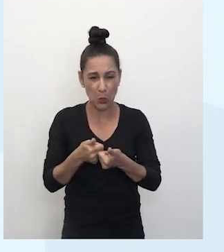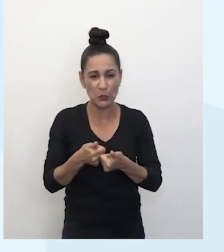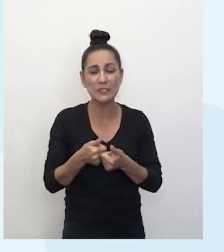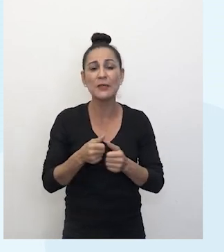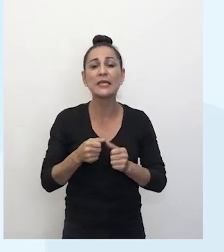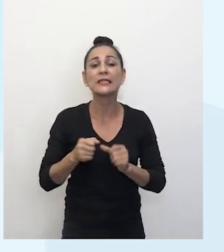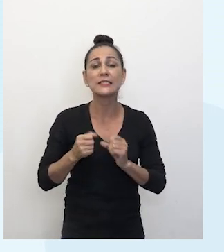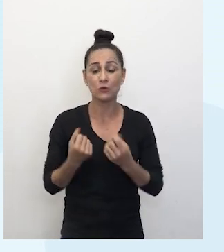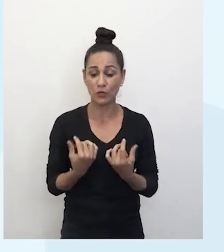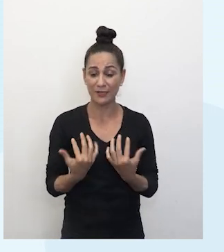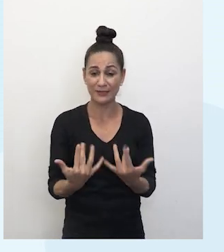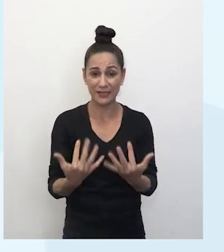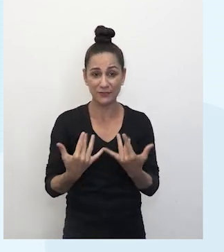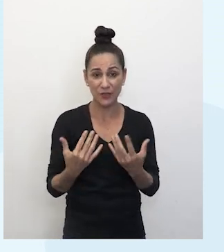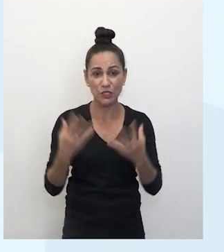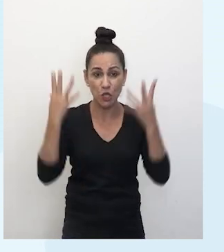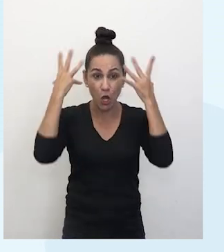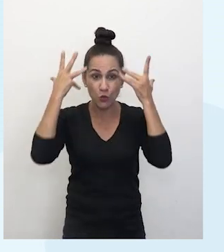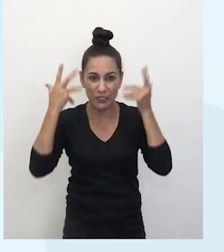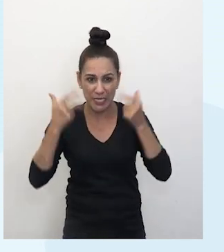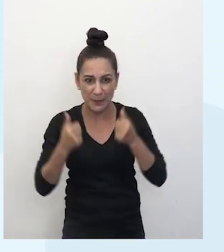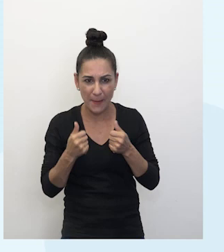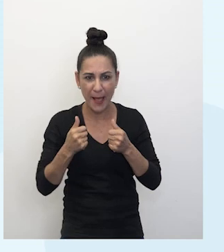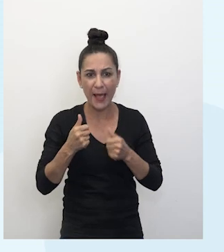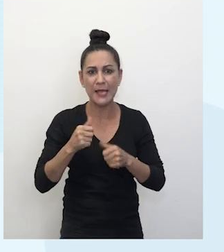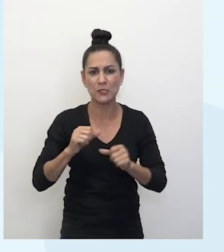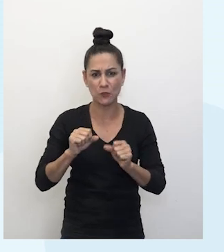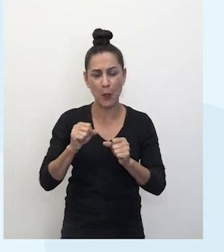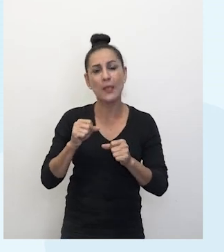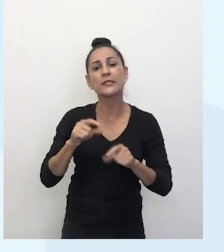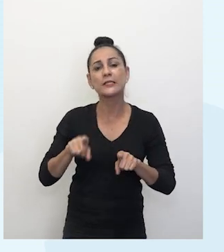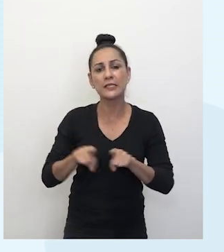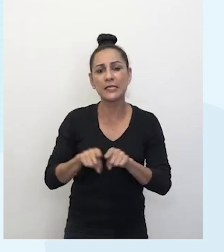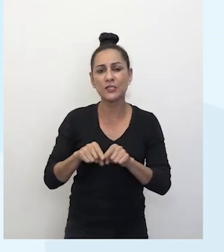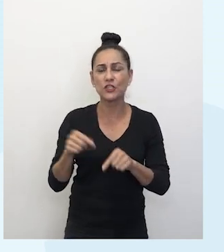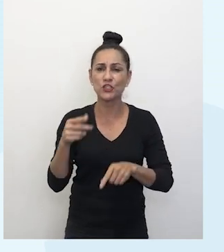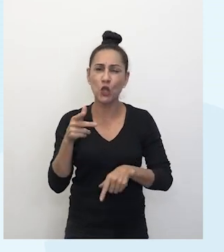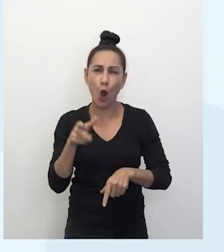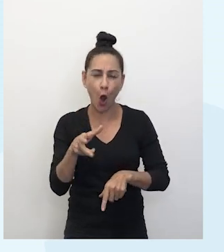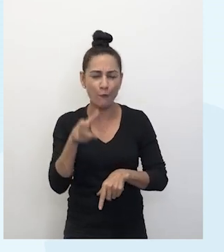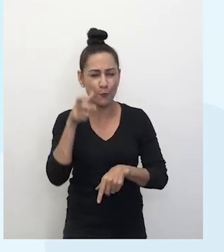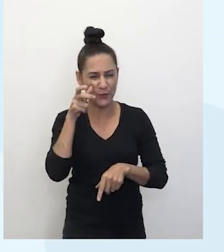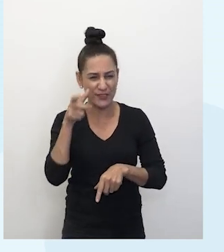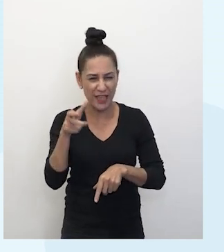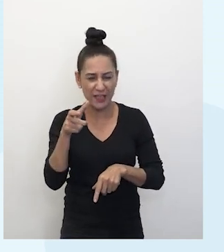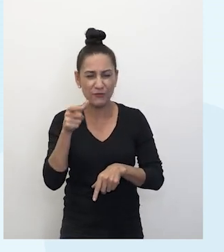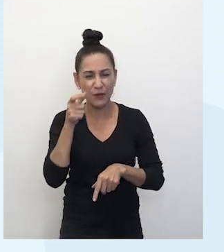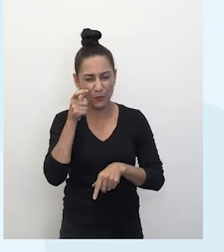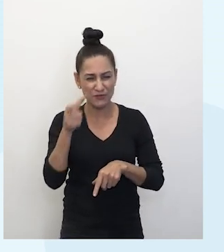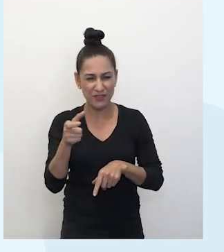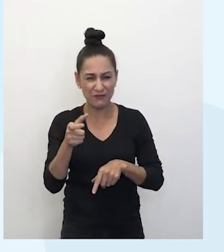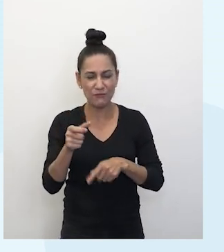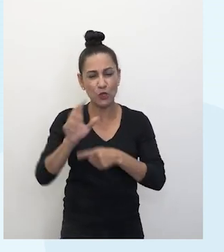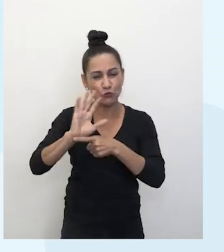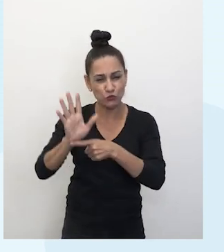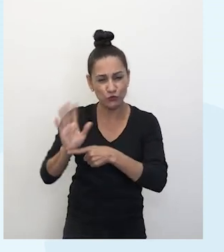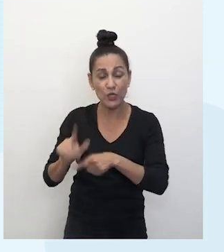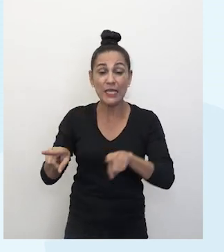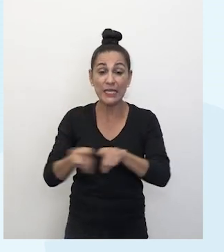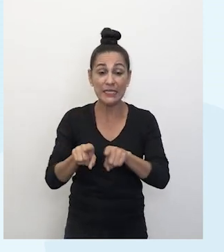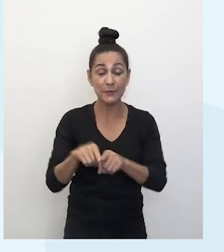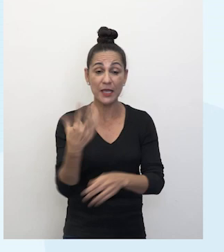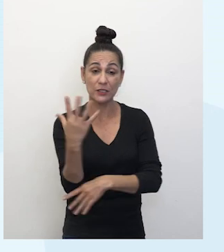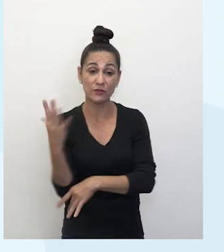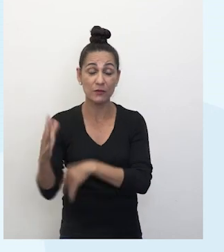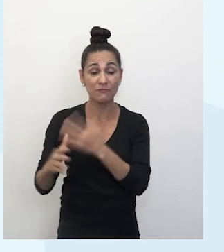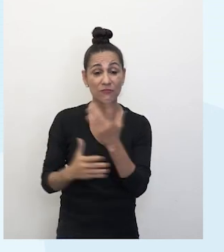as Savanas que estão os animais de grande porte a gente vê muito aí nos filmes e as florestas né que tá mais na